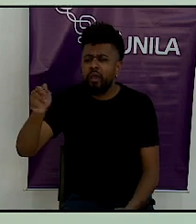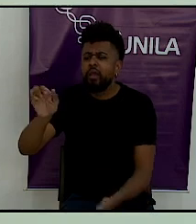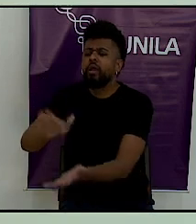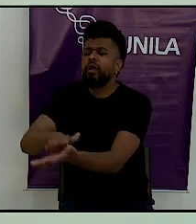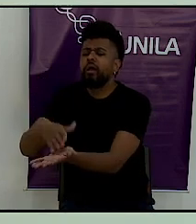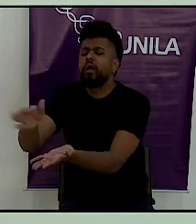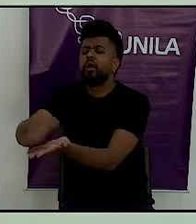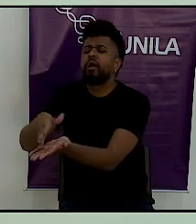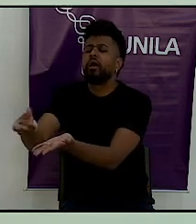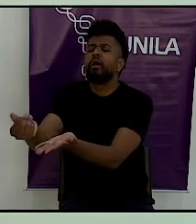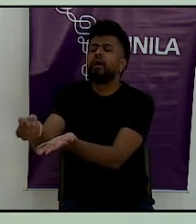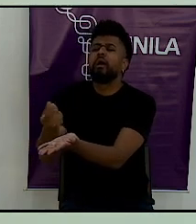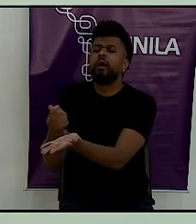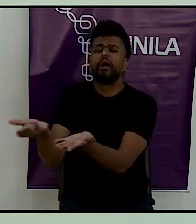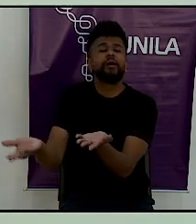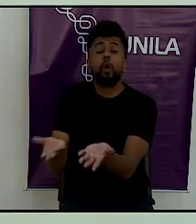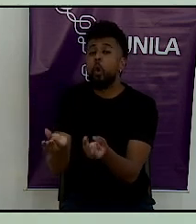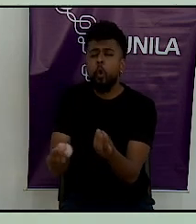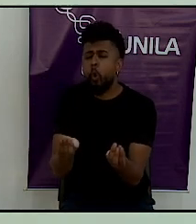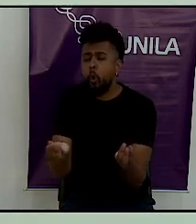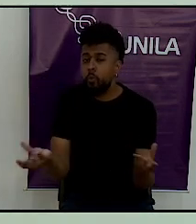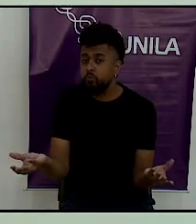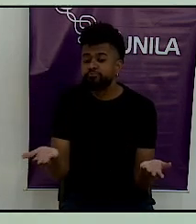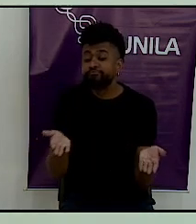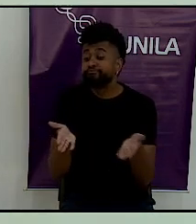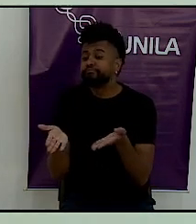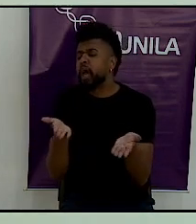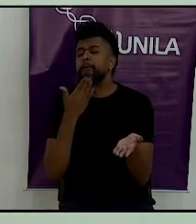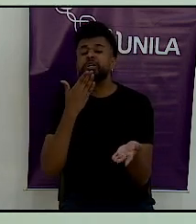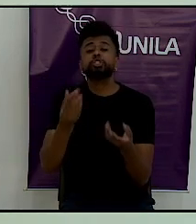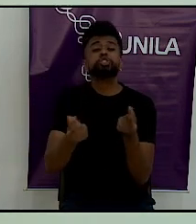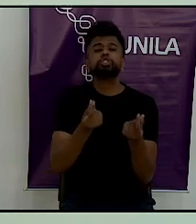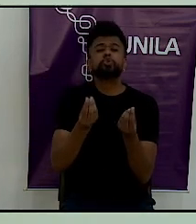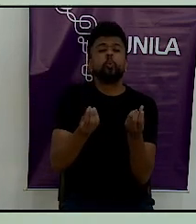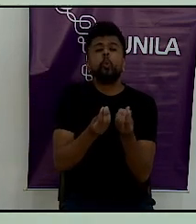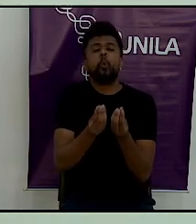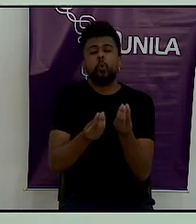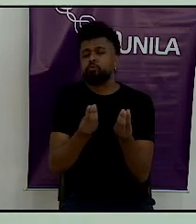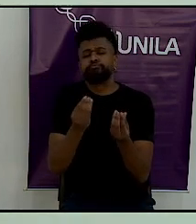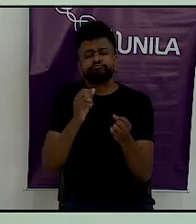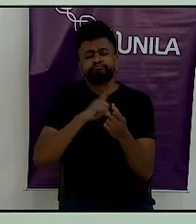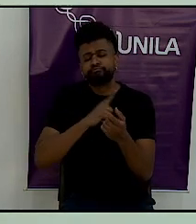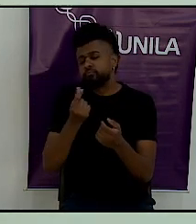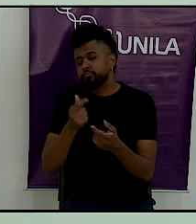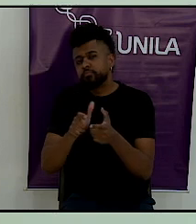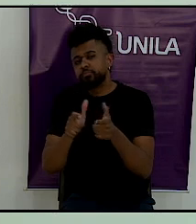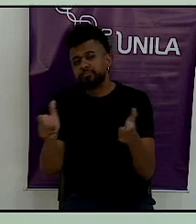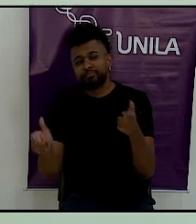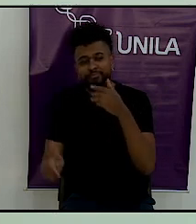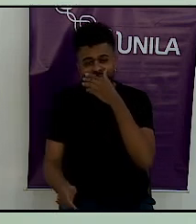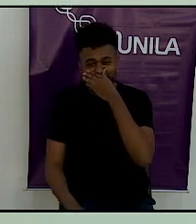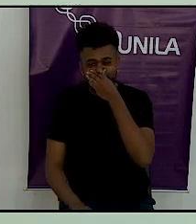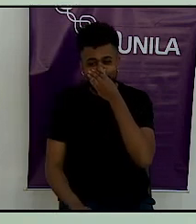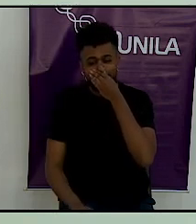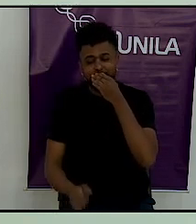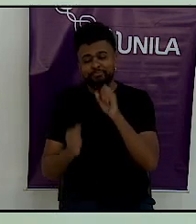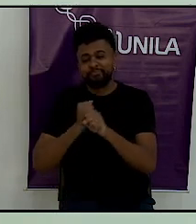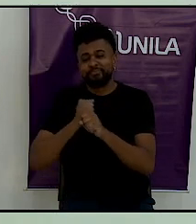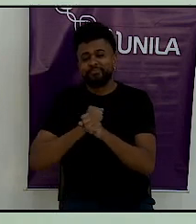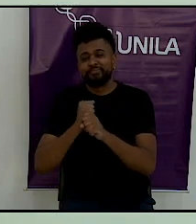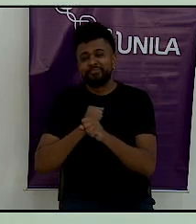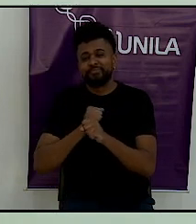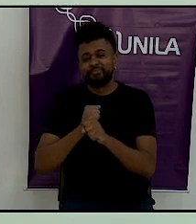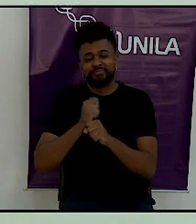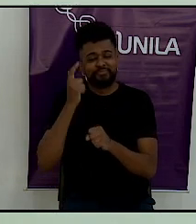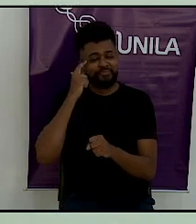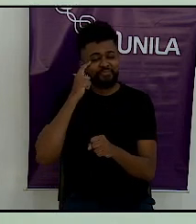lá, né? Então, a gente quer mostrar um pouco qual que é o caminho para a gente ter um orçamento maior ao longo dos próximos anos, né? Então, basicamente, é